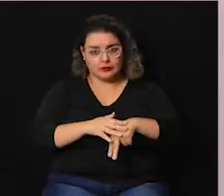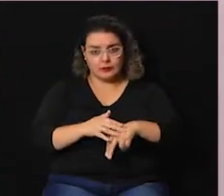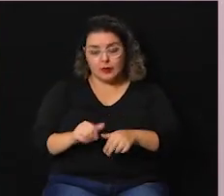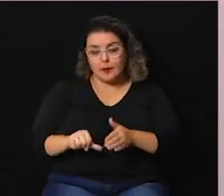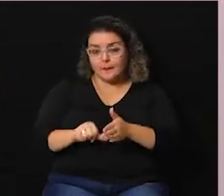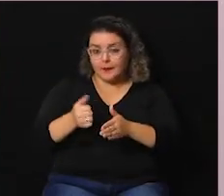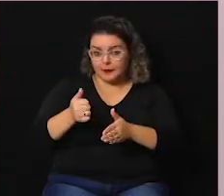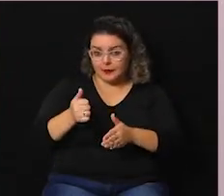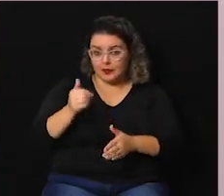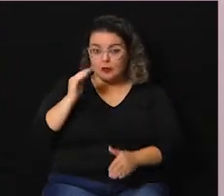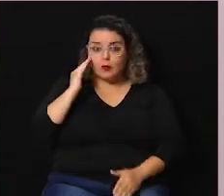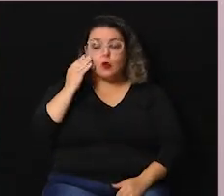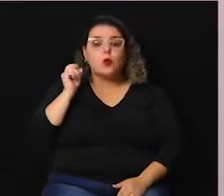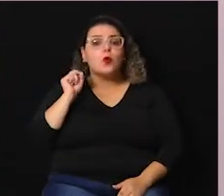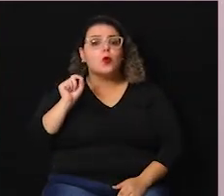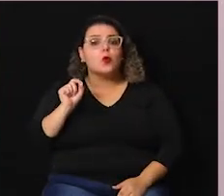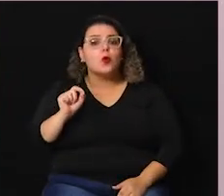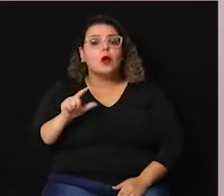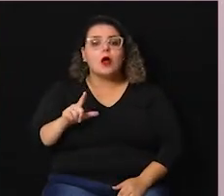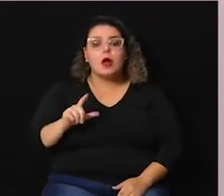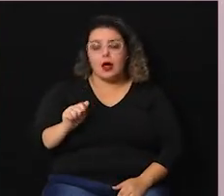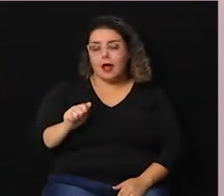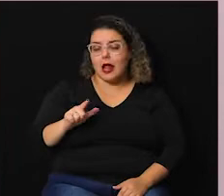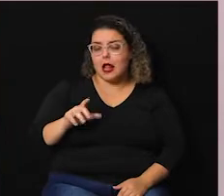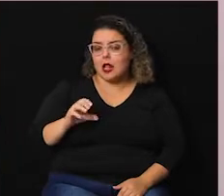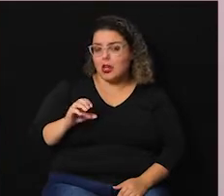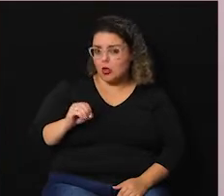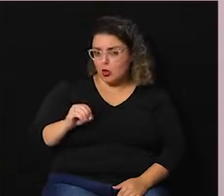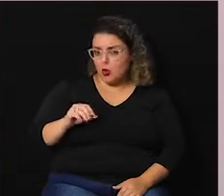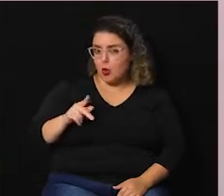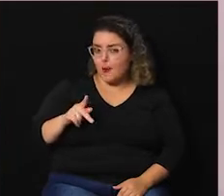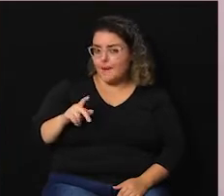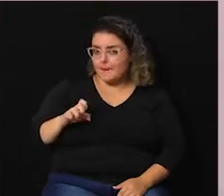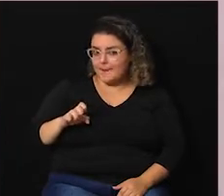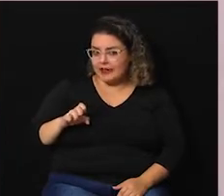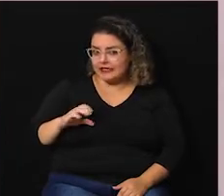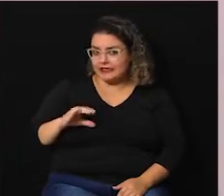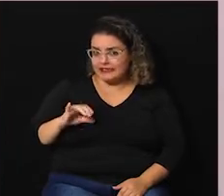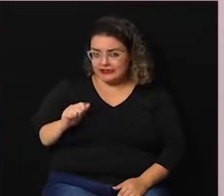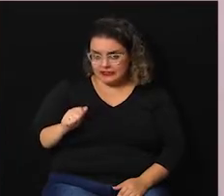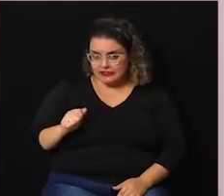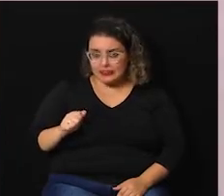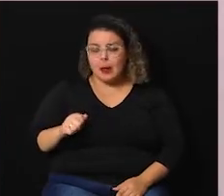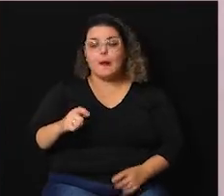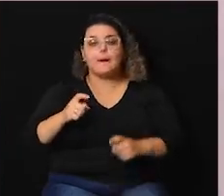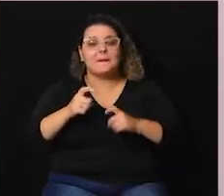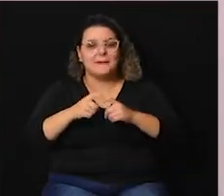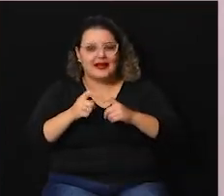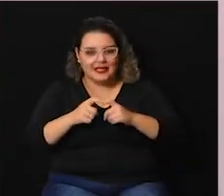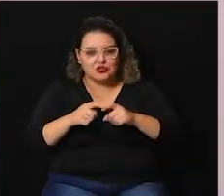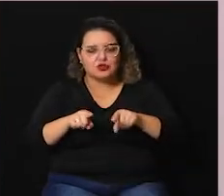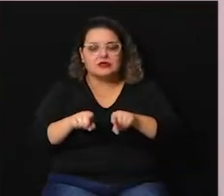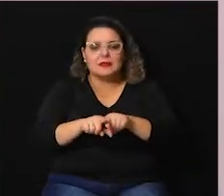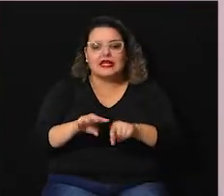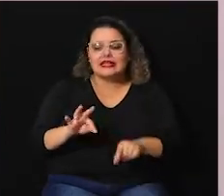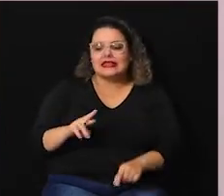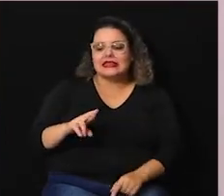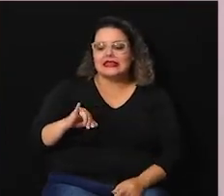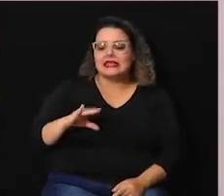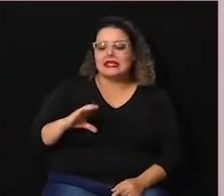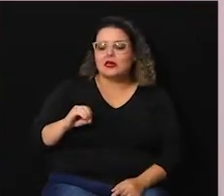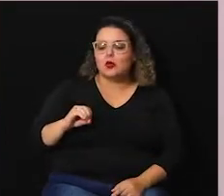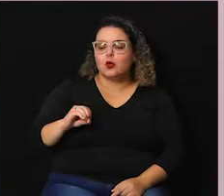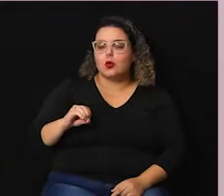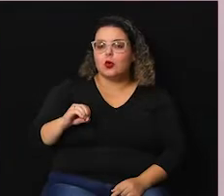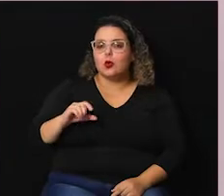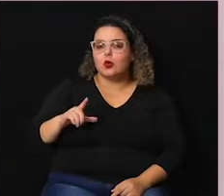vamos entender o que é alopecia com o médico e tricologista. Ele é o Luciano